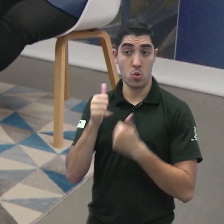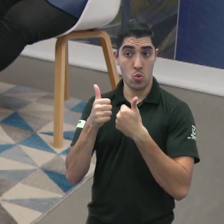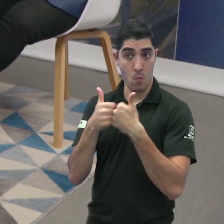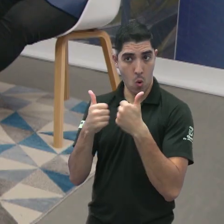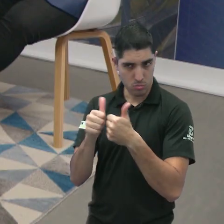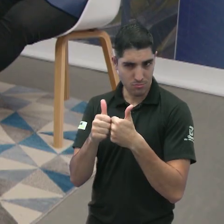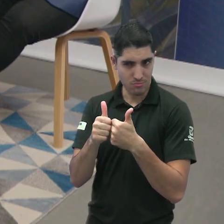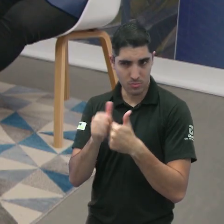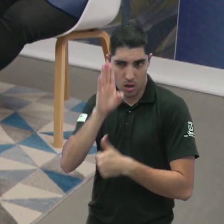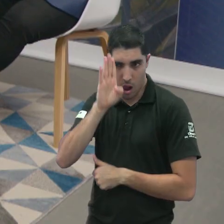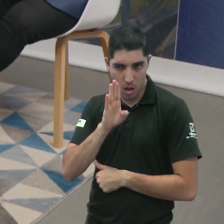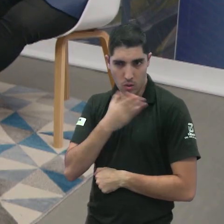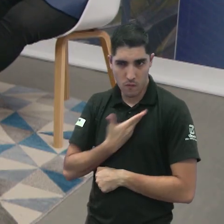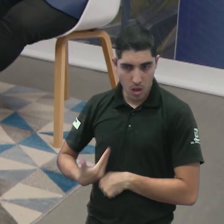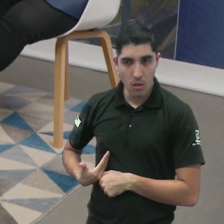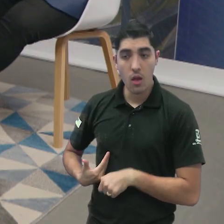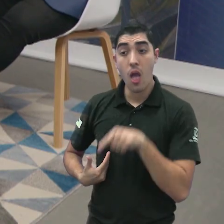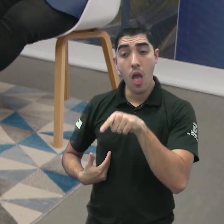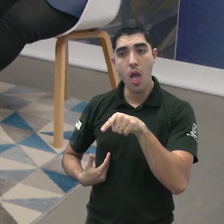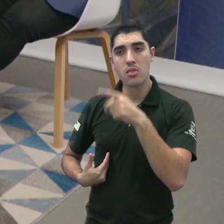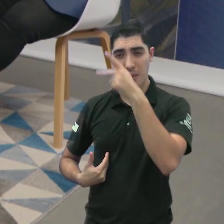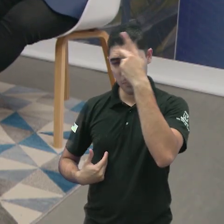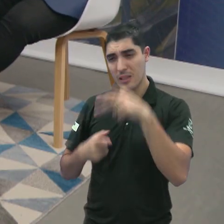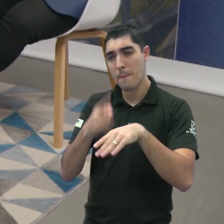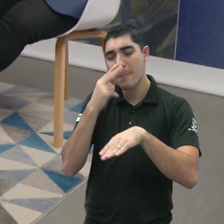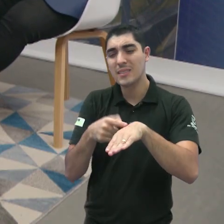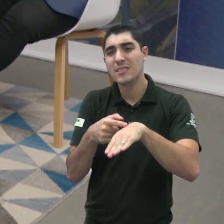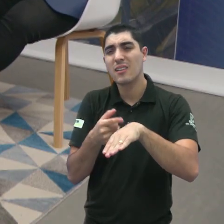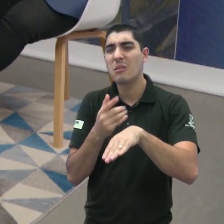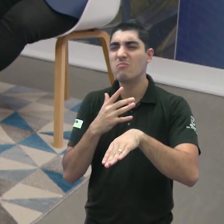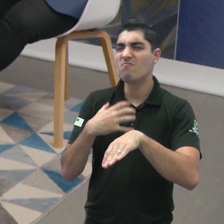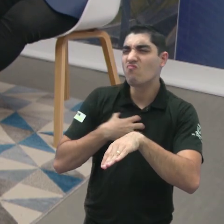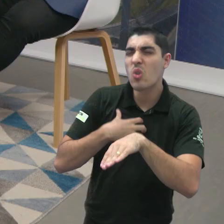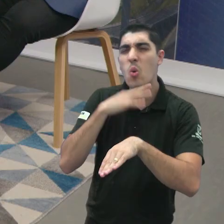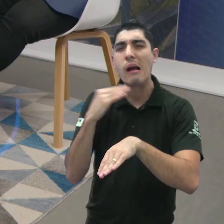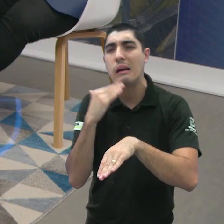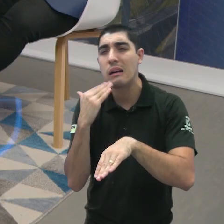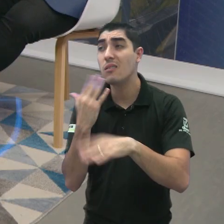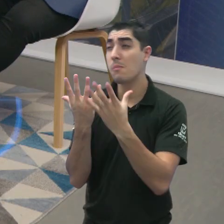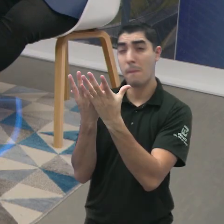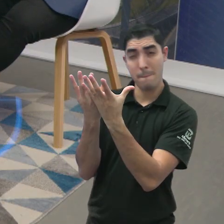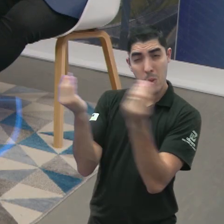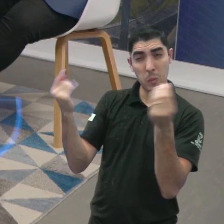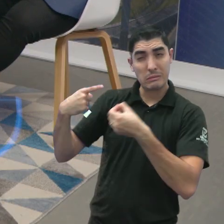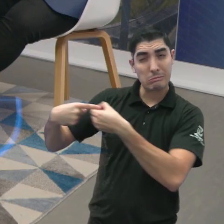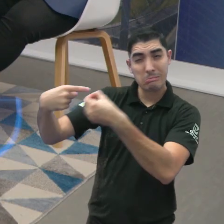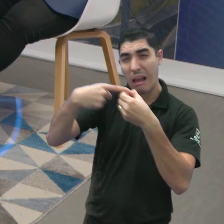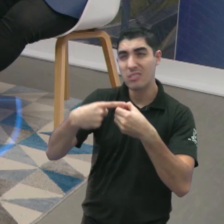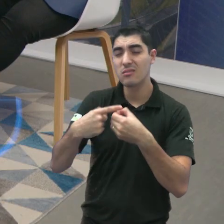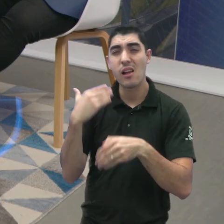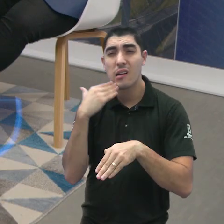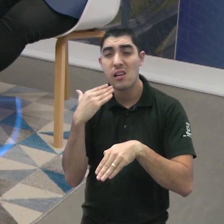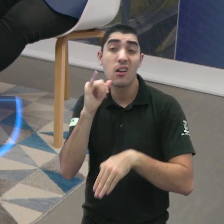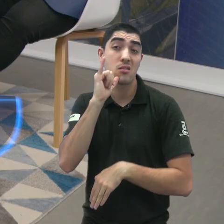com que a pessoa busque comprar um carro, né? Busque entrar no financiamento pela qualidade que às vezes em muitas cidades não tem o que precisa.